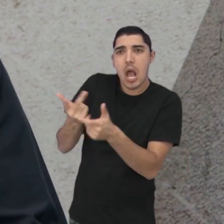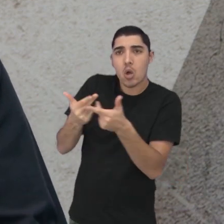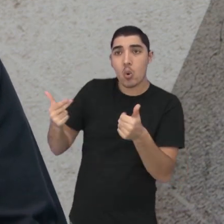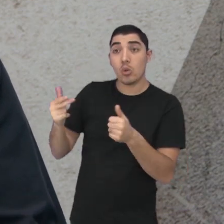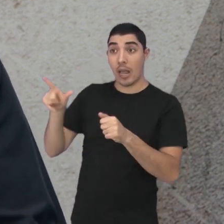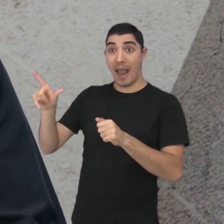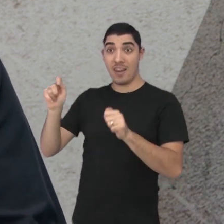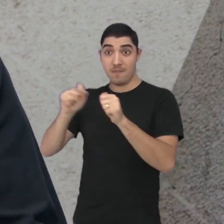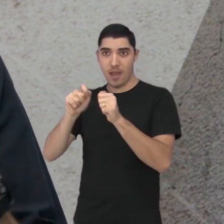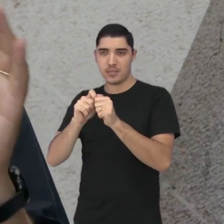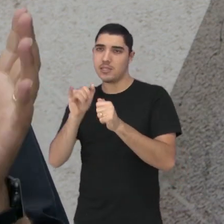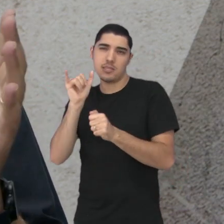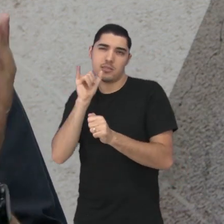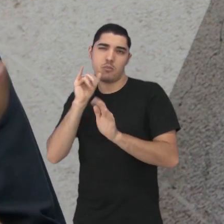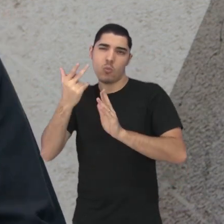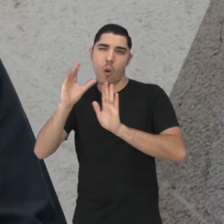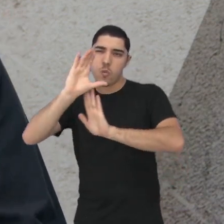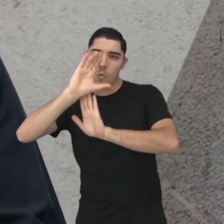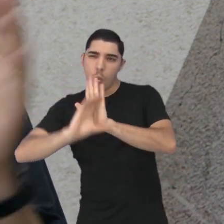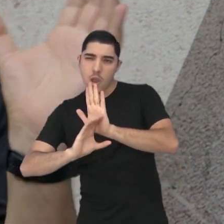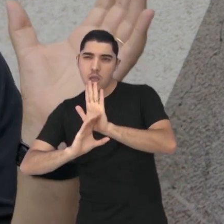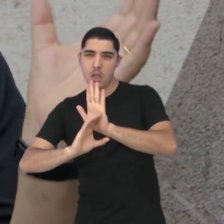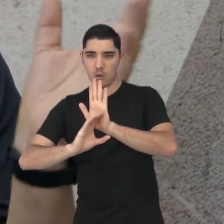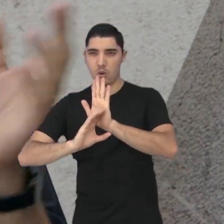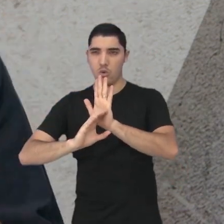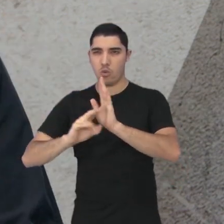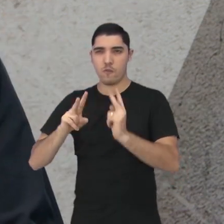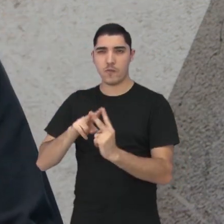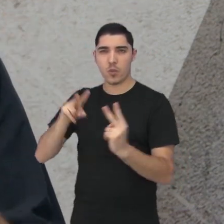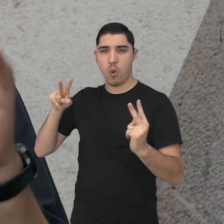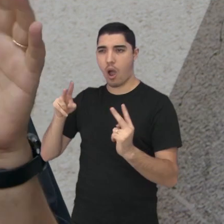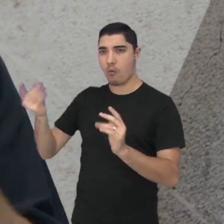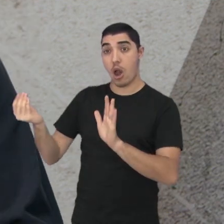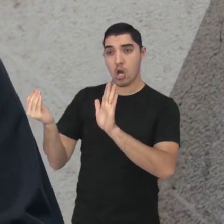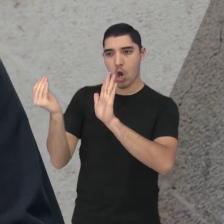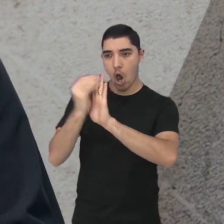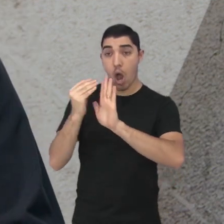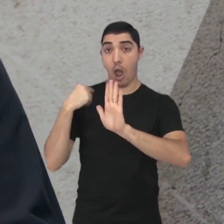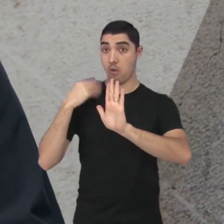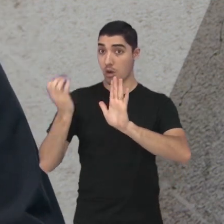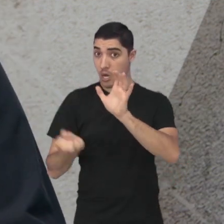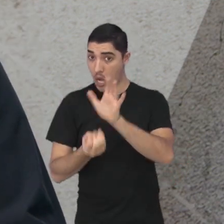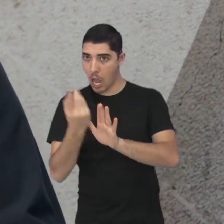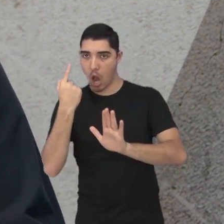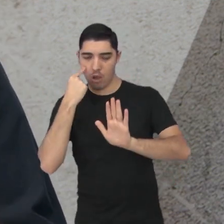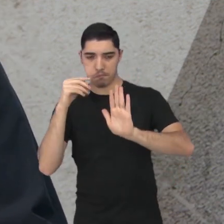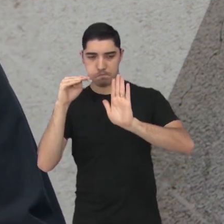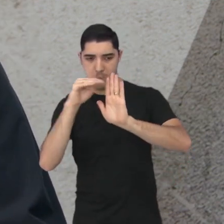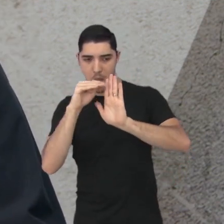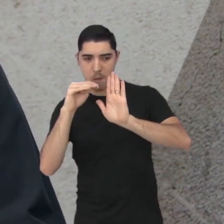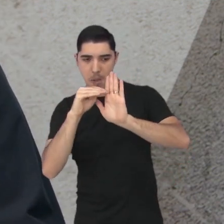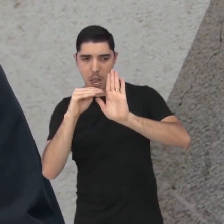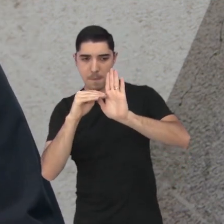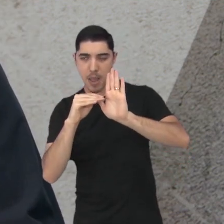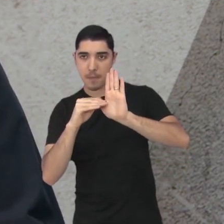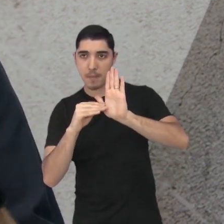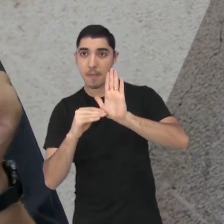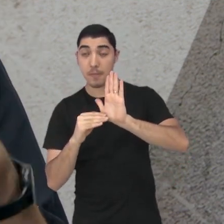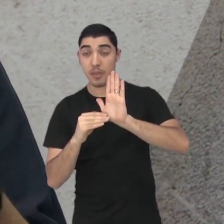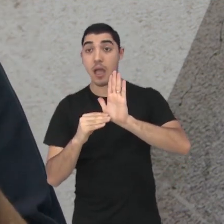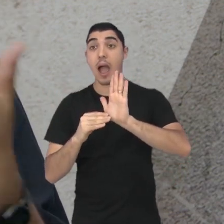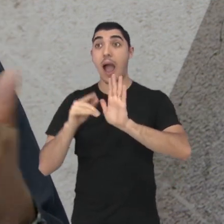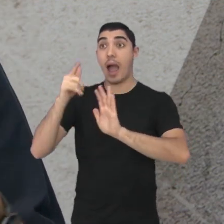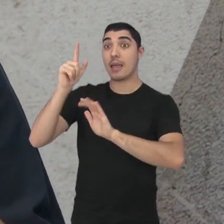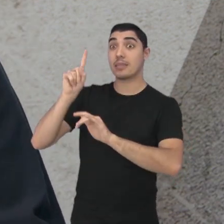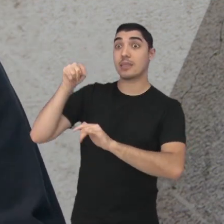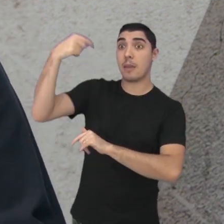pessoal e com esse projeto tem vários sites hoje para você poder divulgar o seu trabalho ali, colocar o seu portfólio online